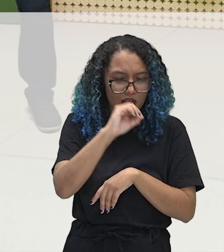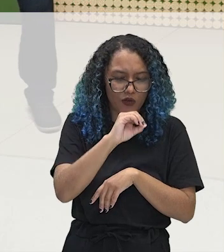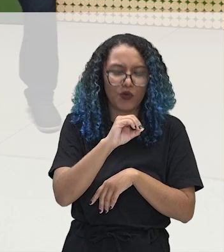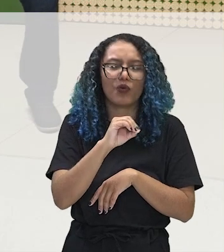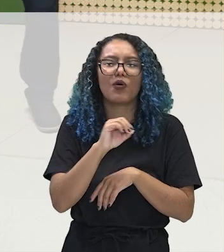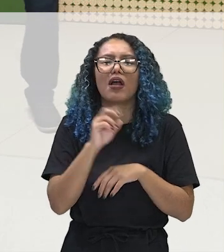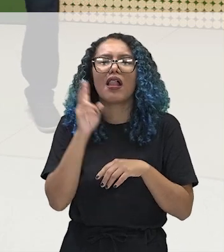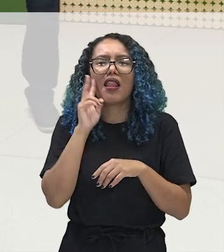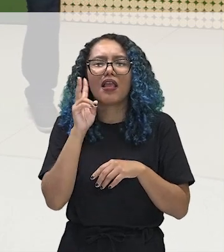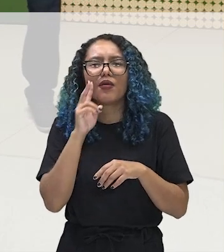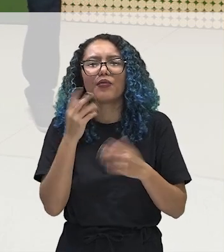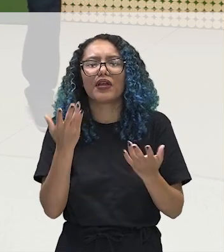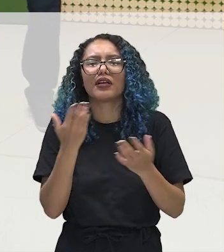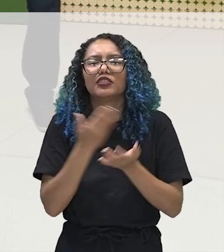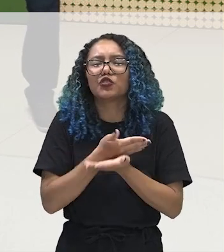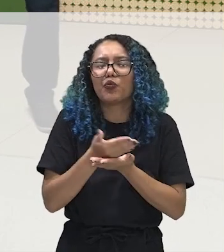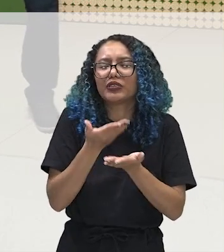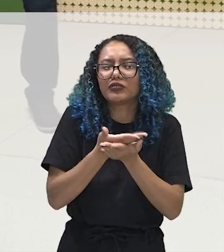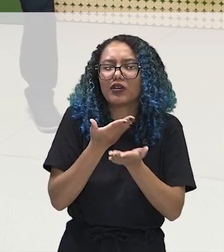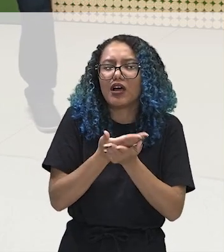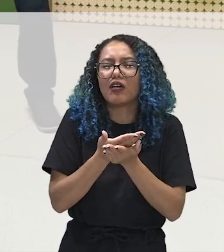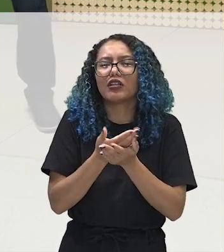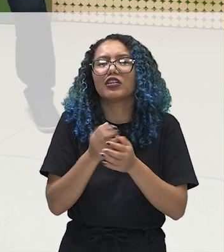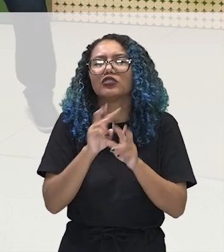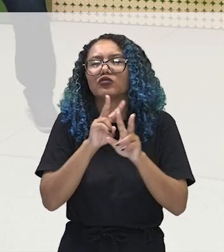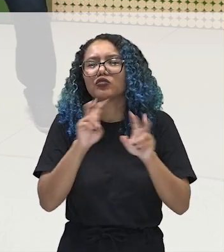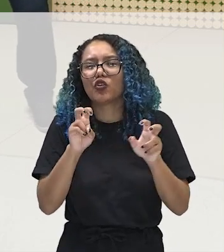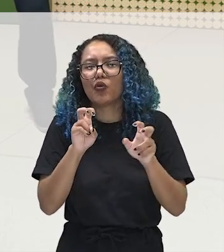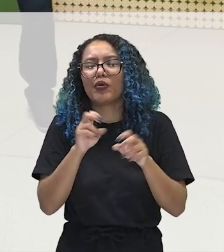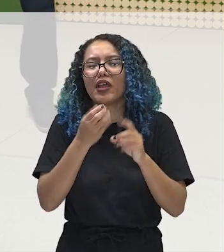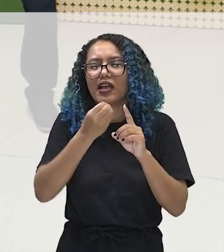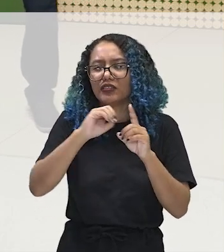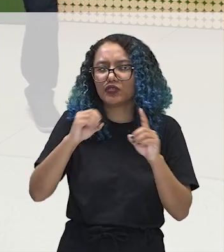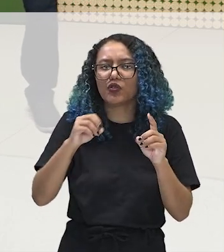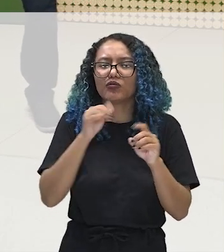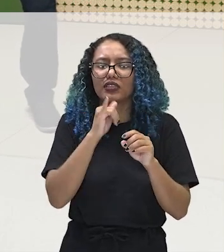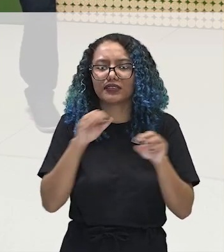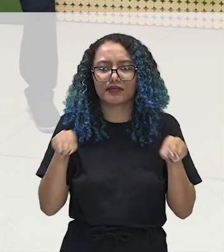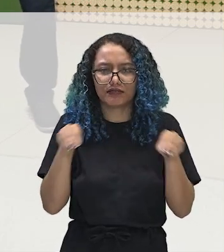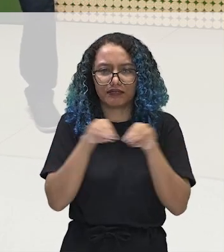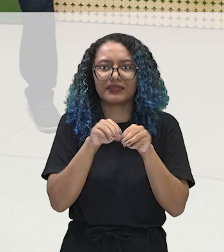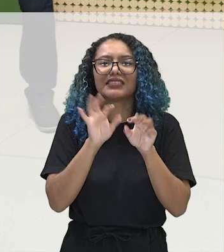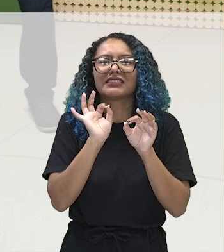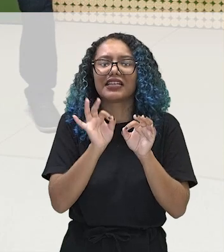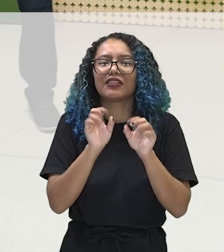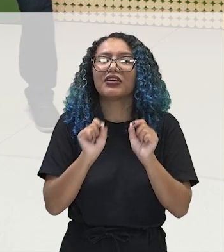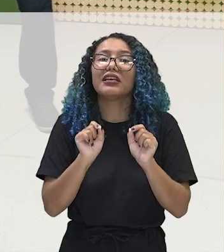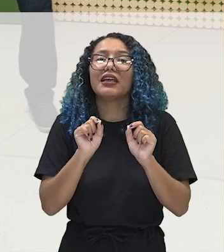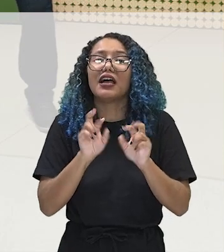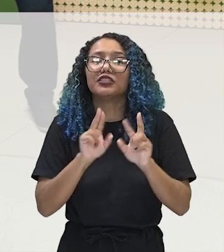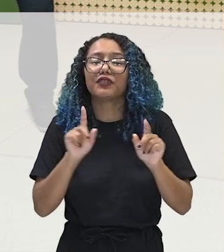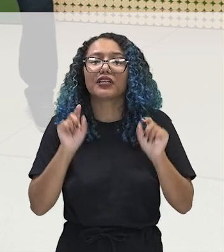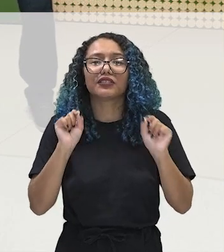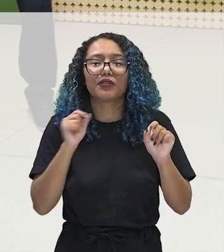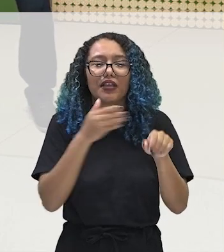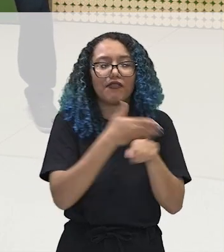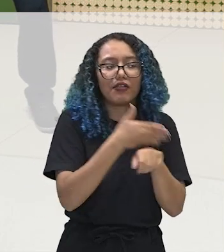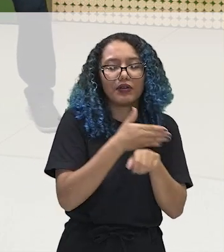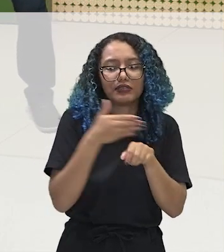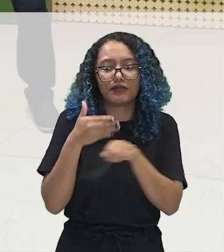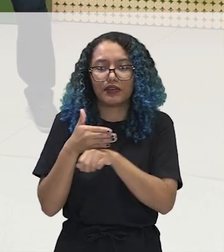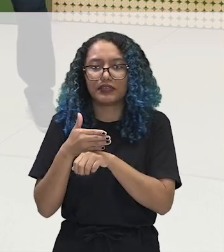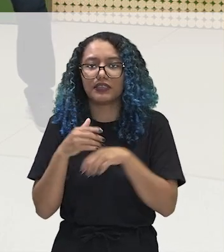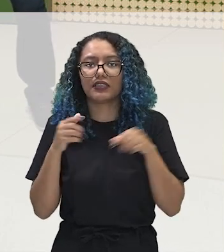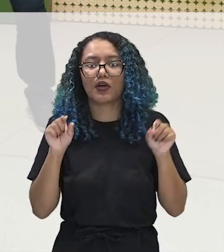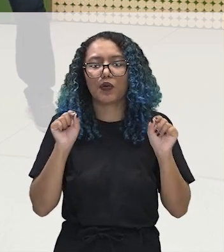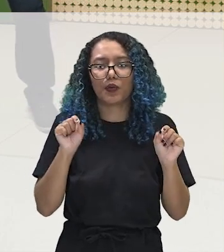ondas eletromagnéticas. E a diferença de uma para outra é exatamente a frequência. Então, a